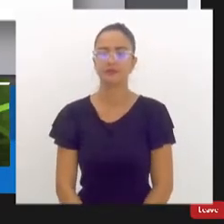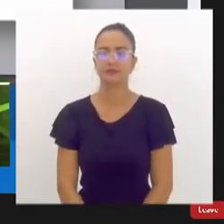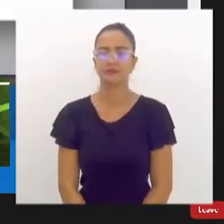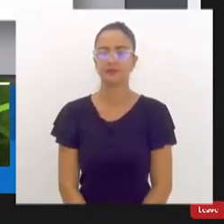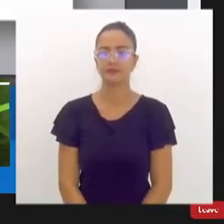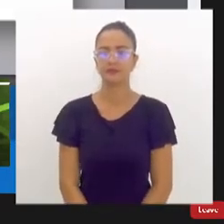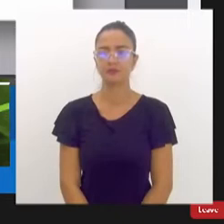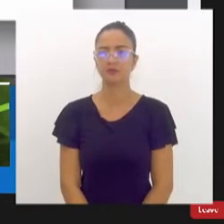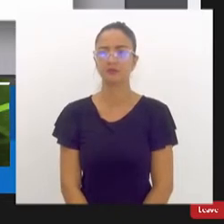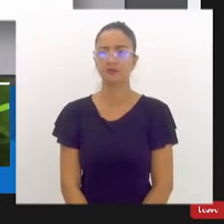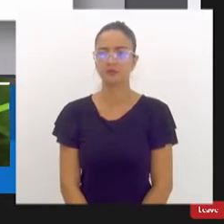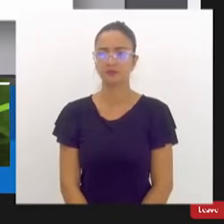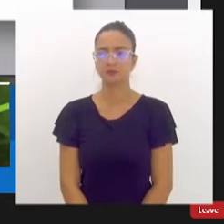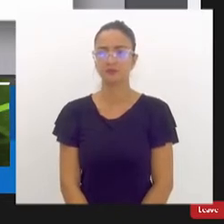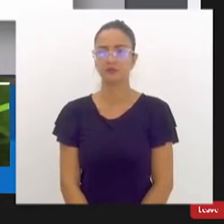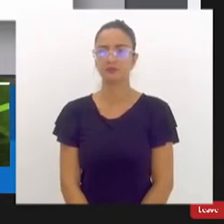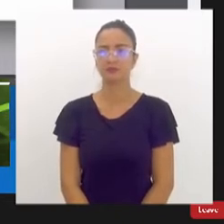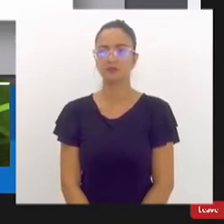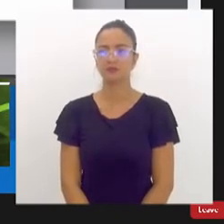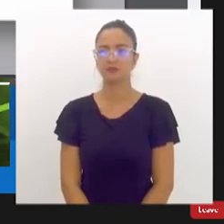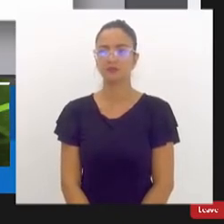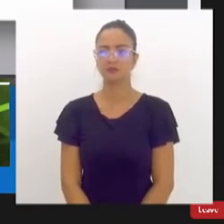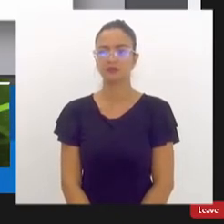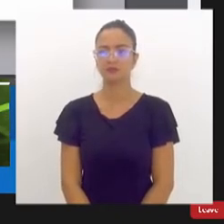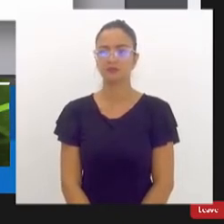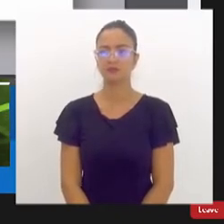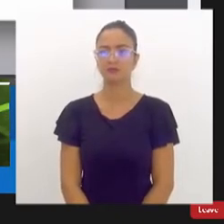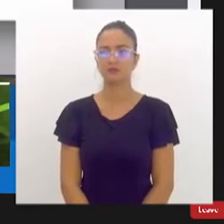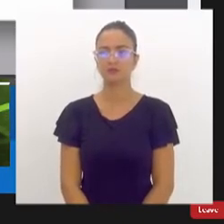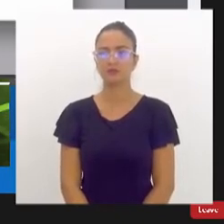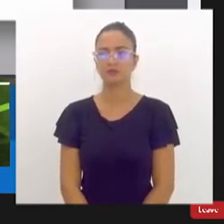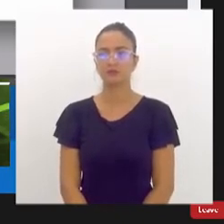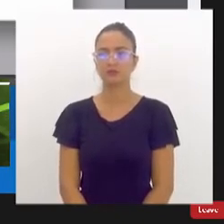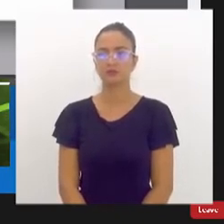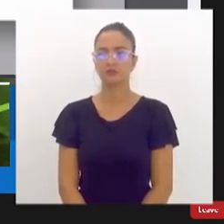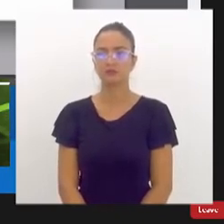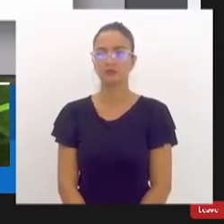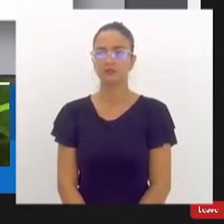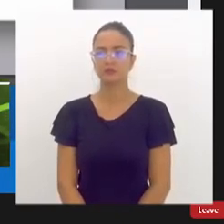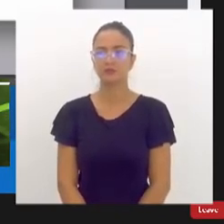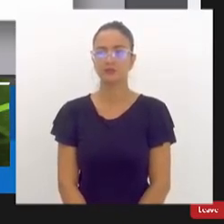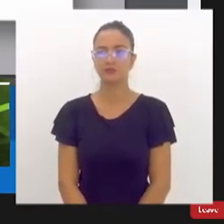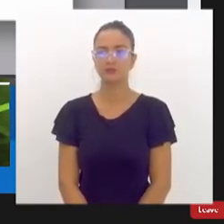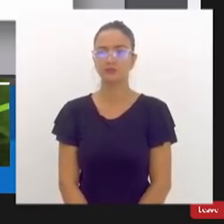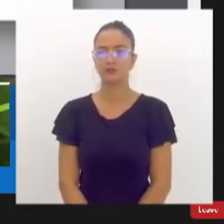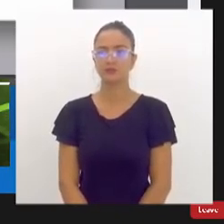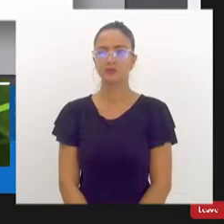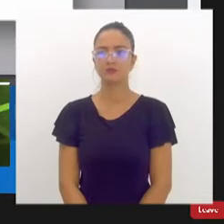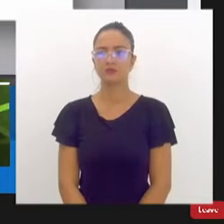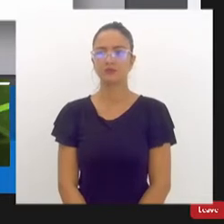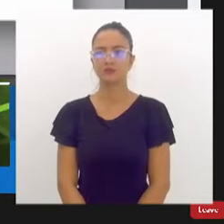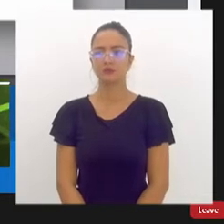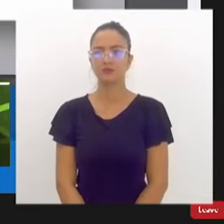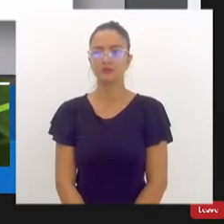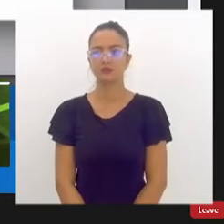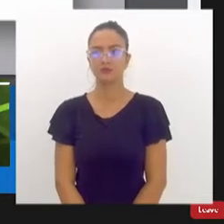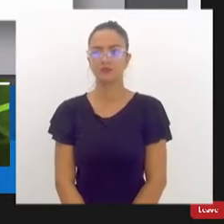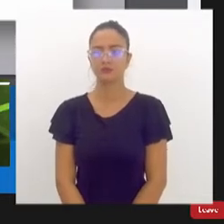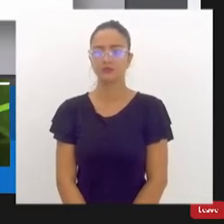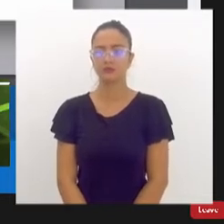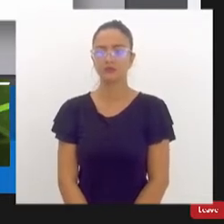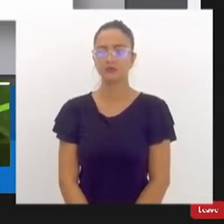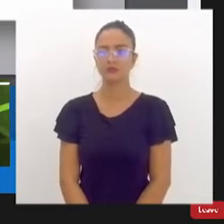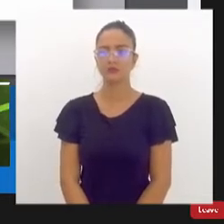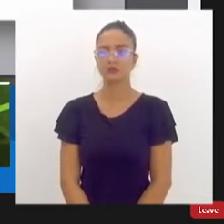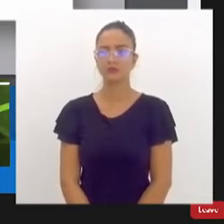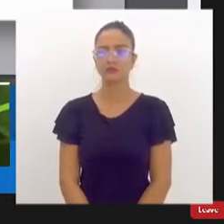Débora Silva Quirino, Clausiane Scarini Reis, Valde Helm, consegui falar o nome dela hoje, Márcia Gomes da Silva, Maria